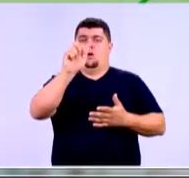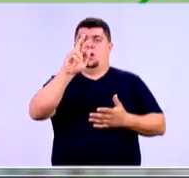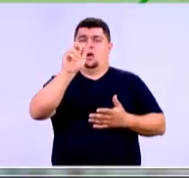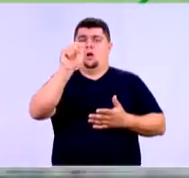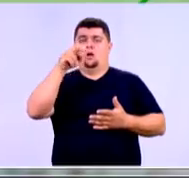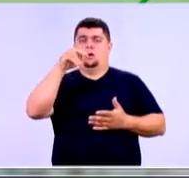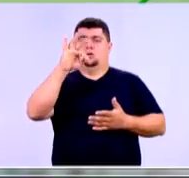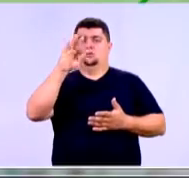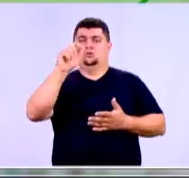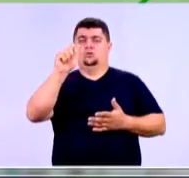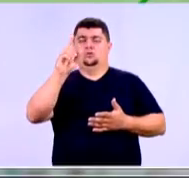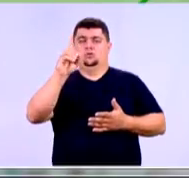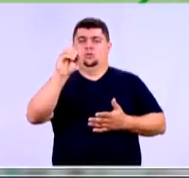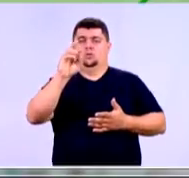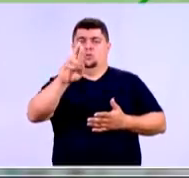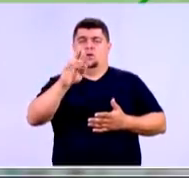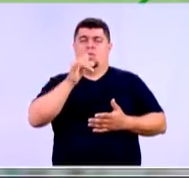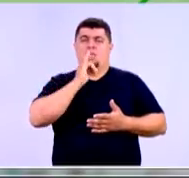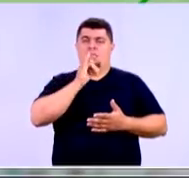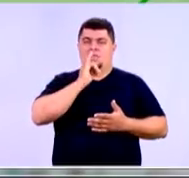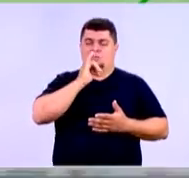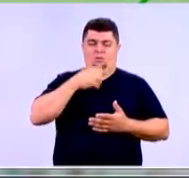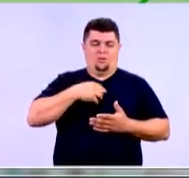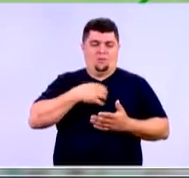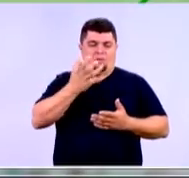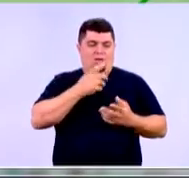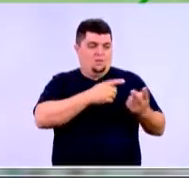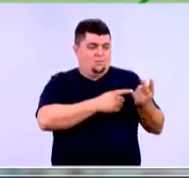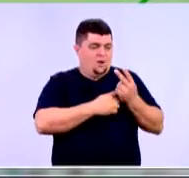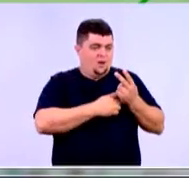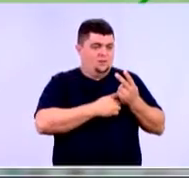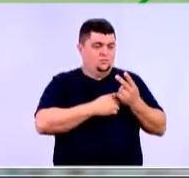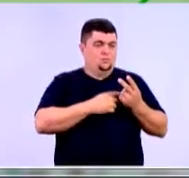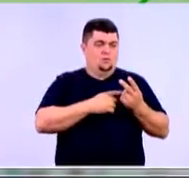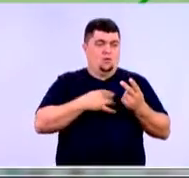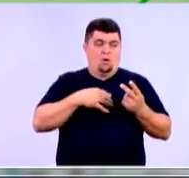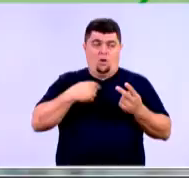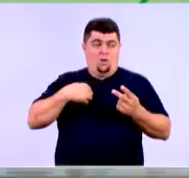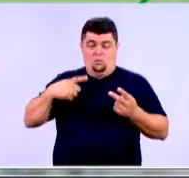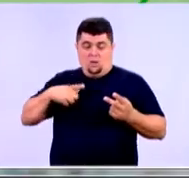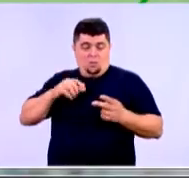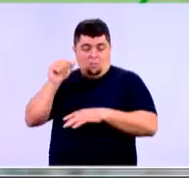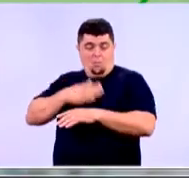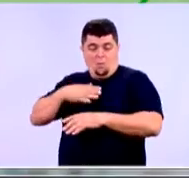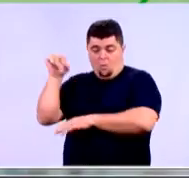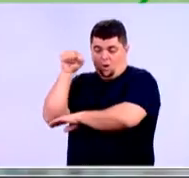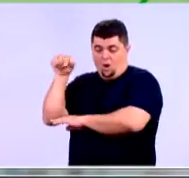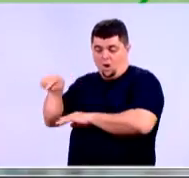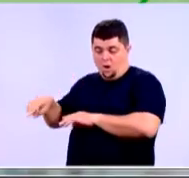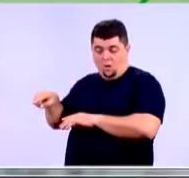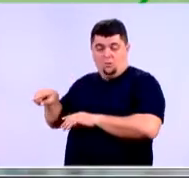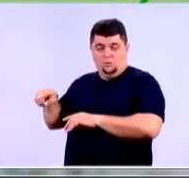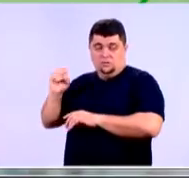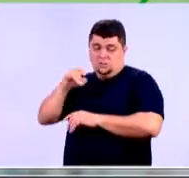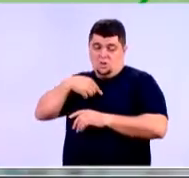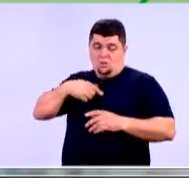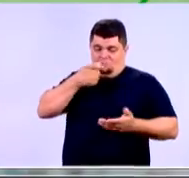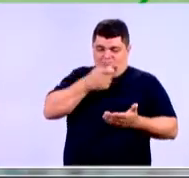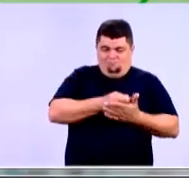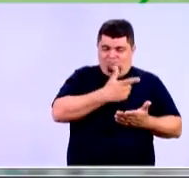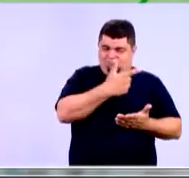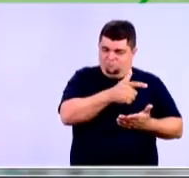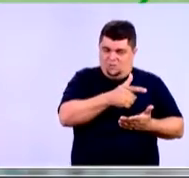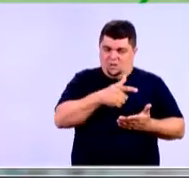que se dá em garantia. No exemplo inicial que o professor Diego falou, é o carro, né? Que é a própria garantia do carro parcelado,